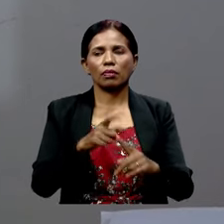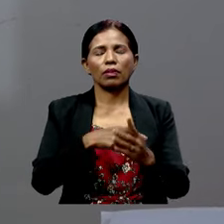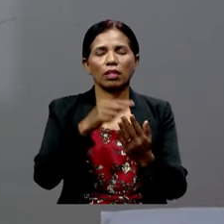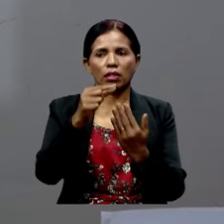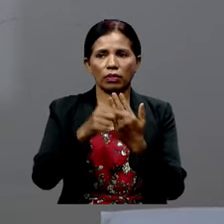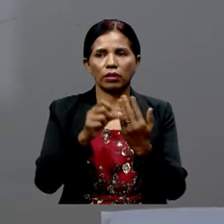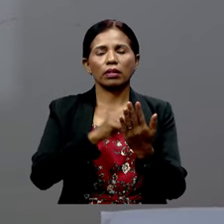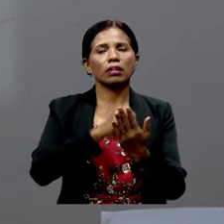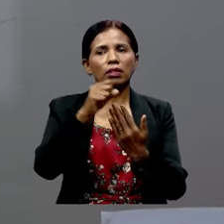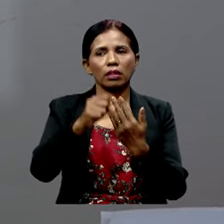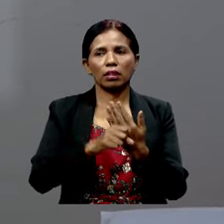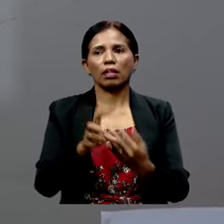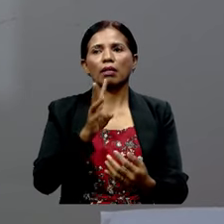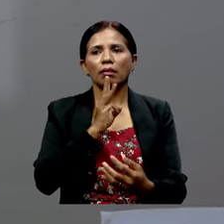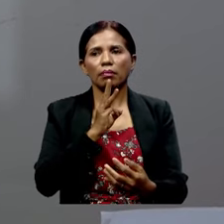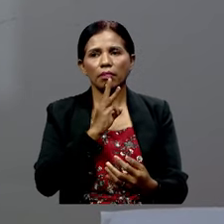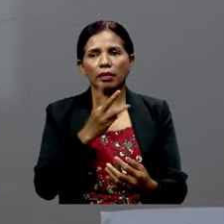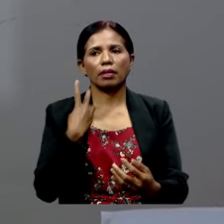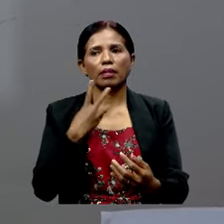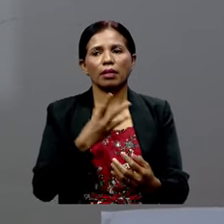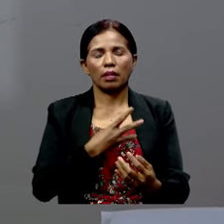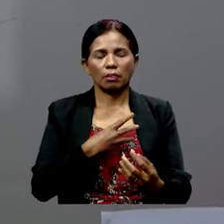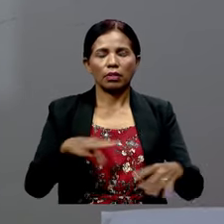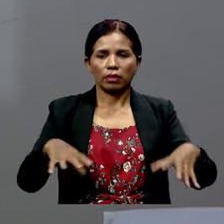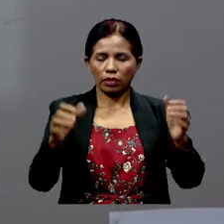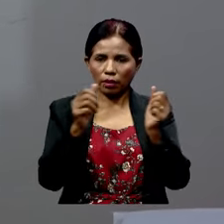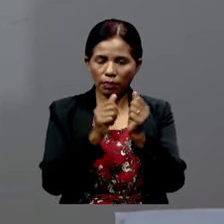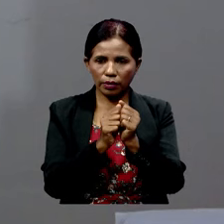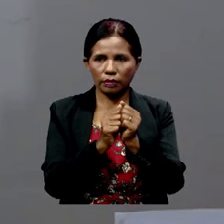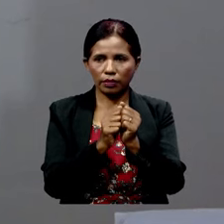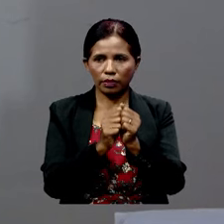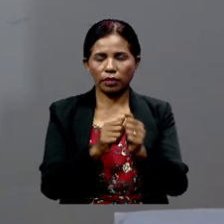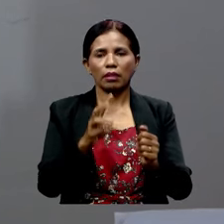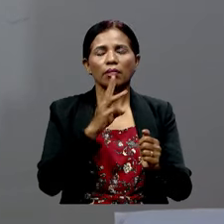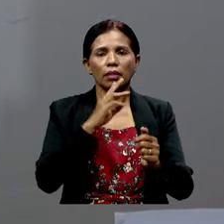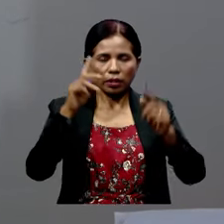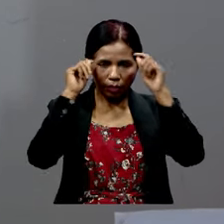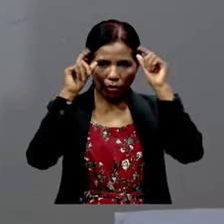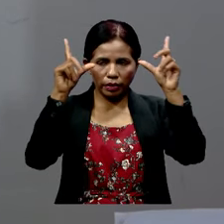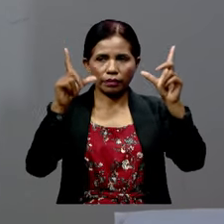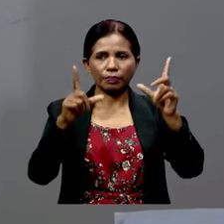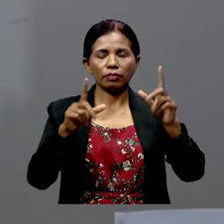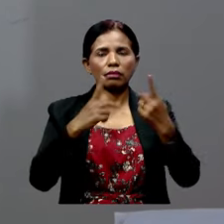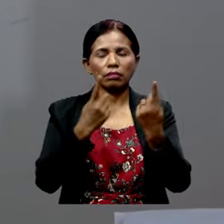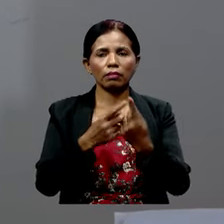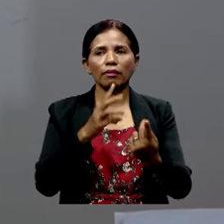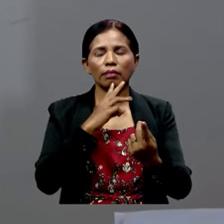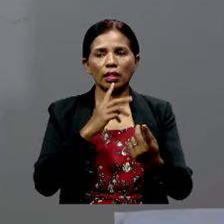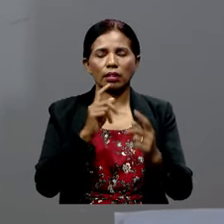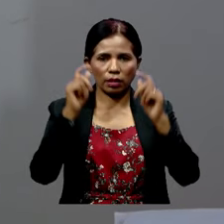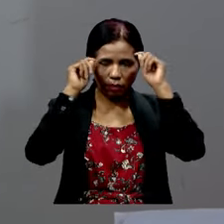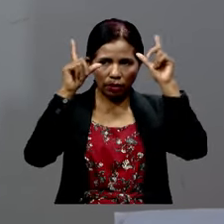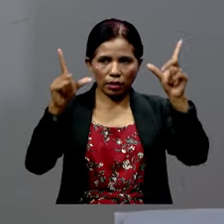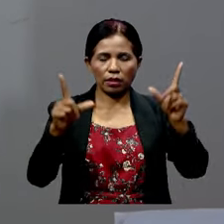setembro be ame coordena ho be Timor Leste empresa be Timor Leste ba halo